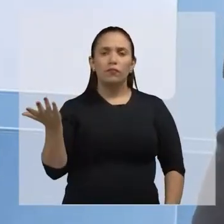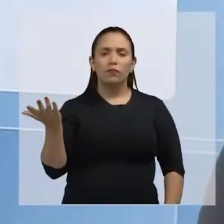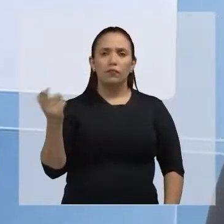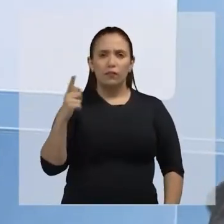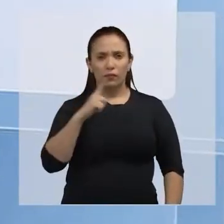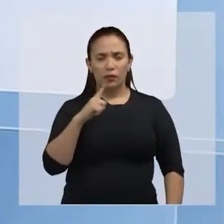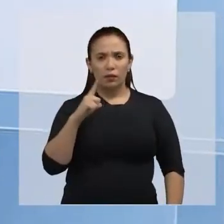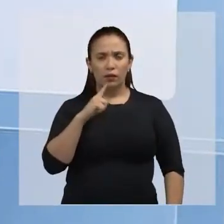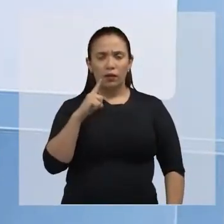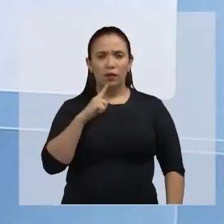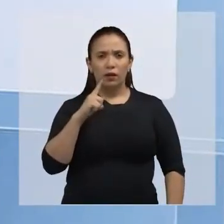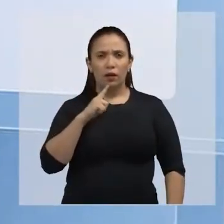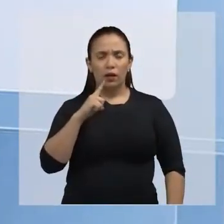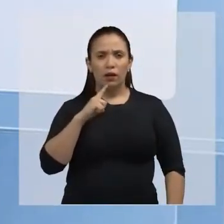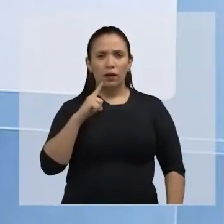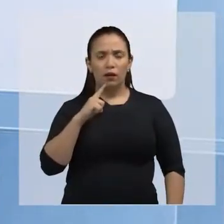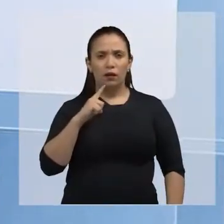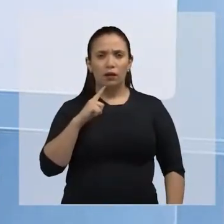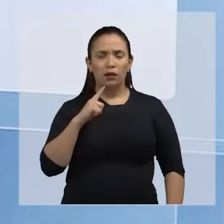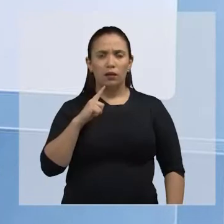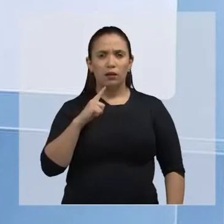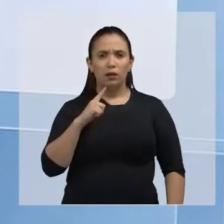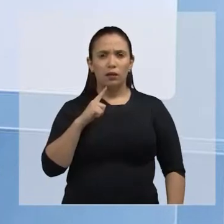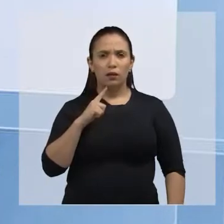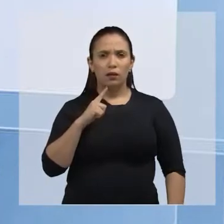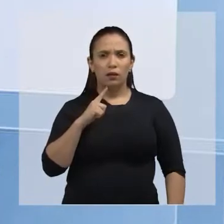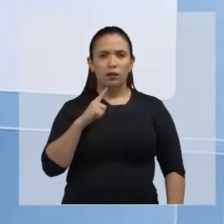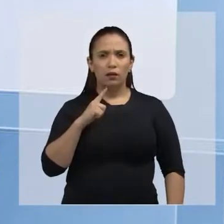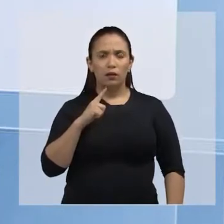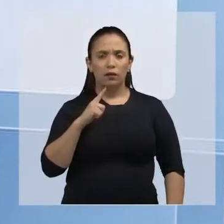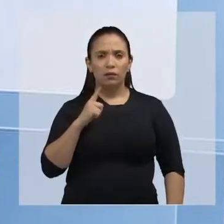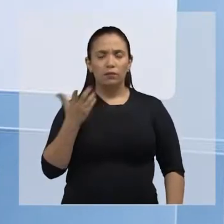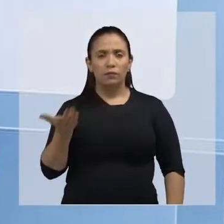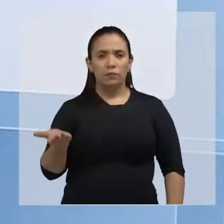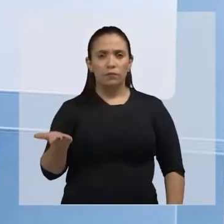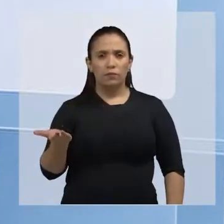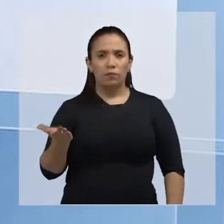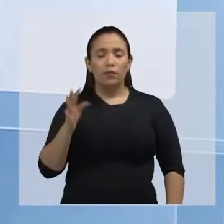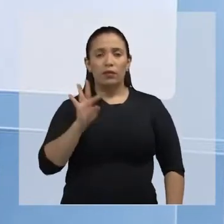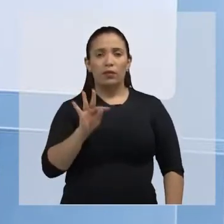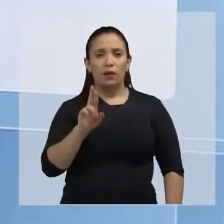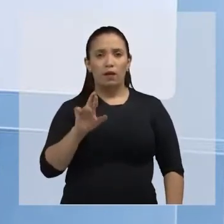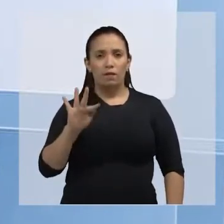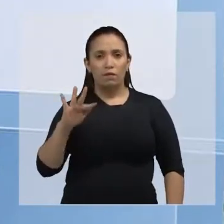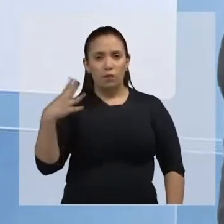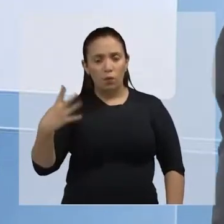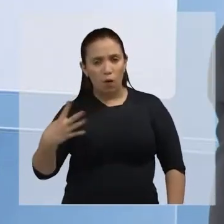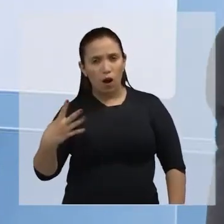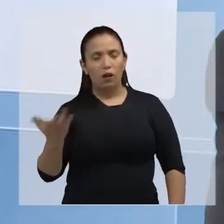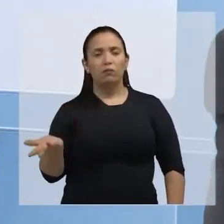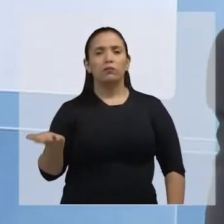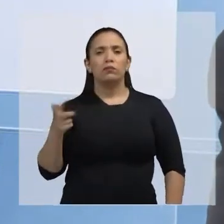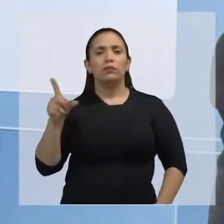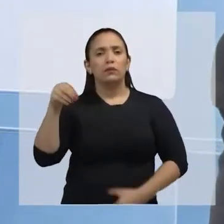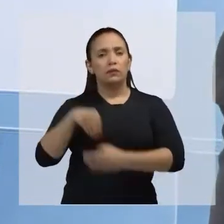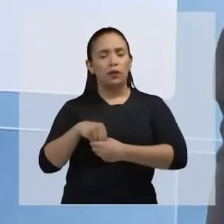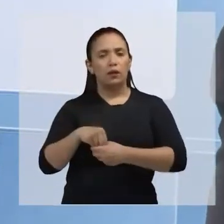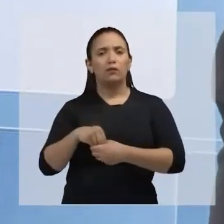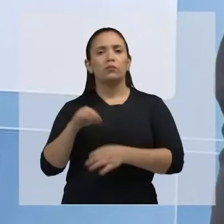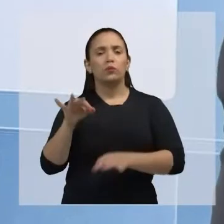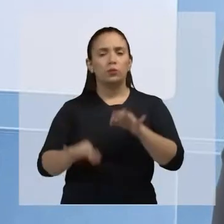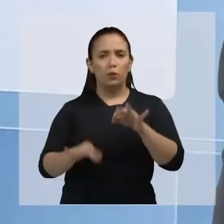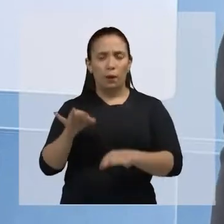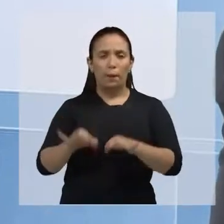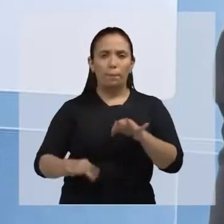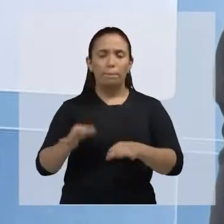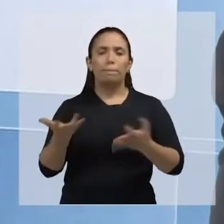depois do julgamento, foi para o TRF4. Foi para o TRF4, aí lá houve outro julgamento.